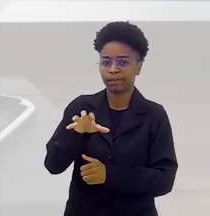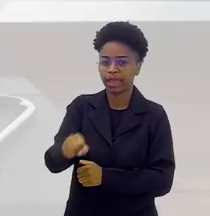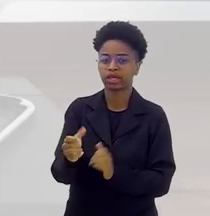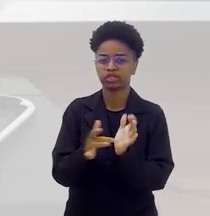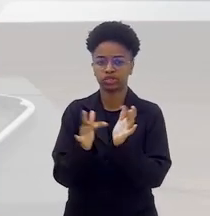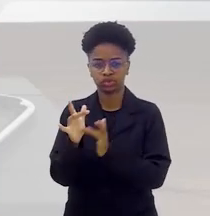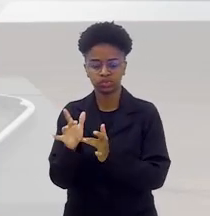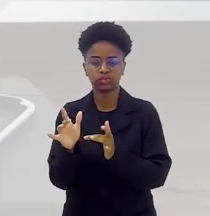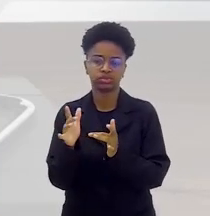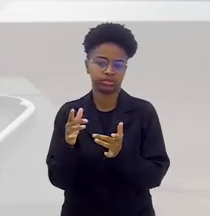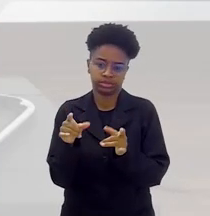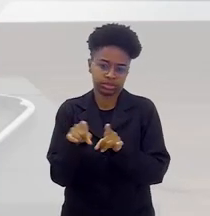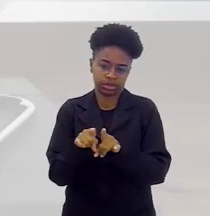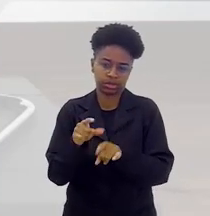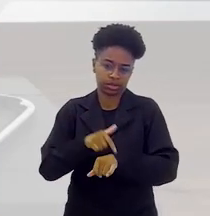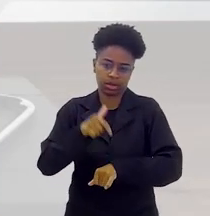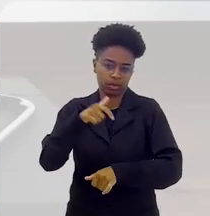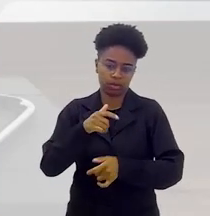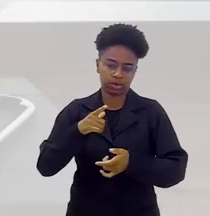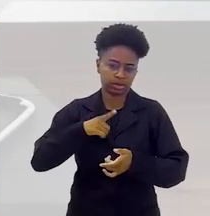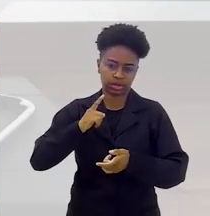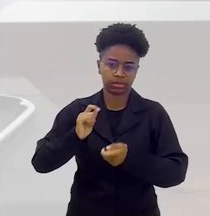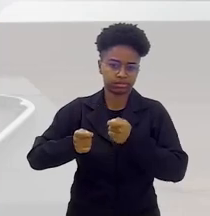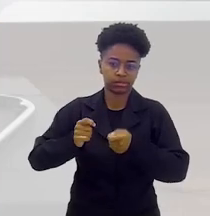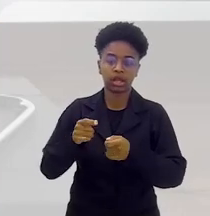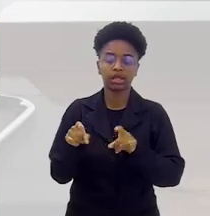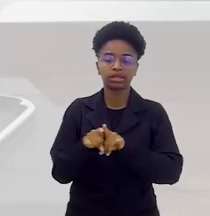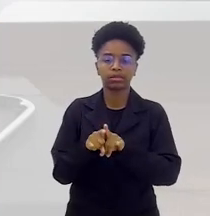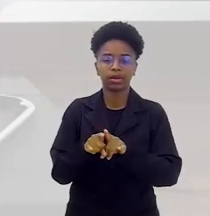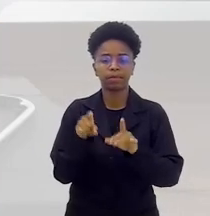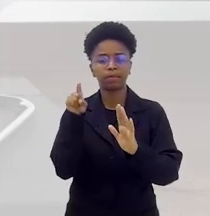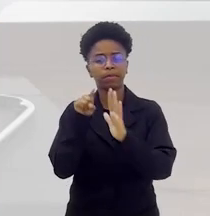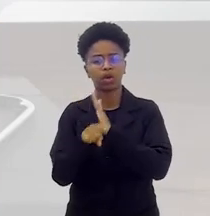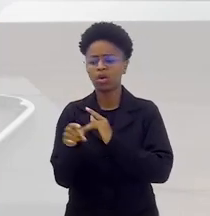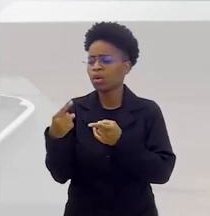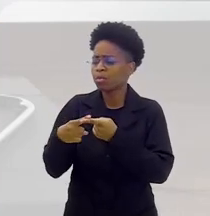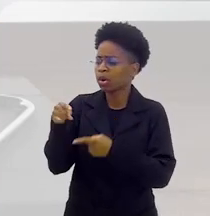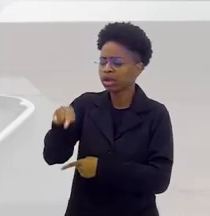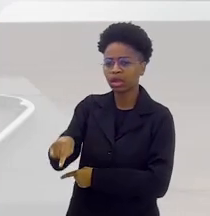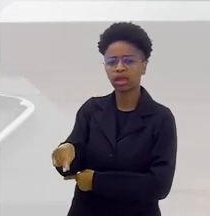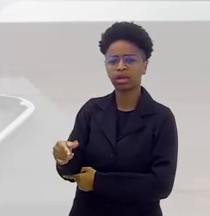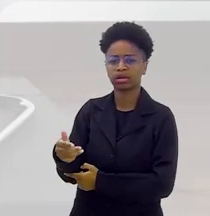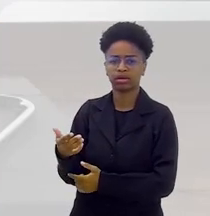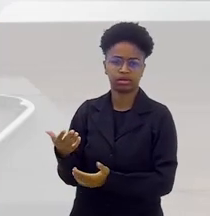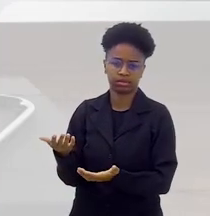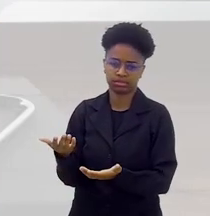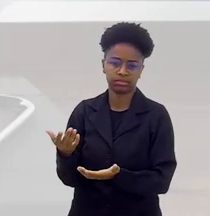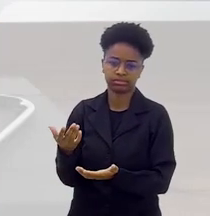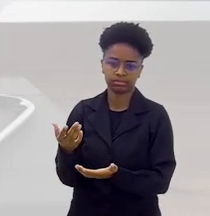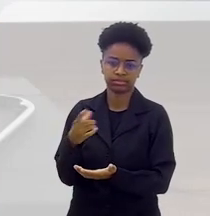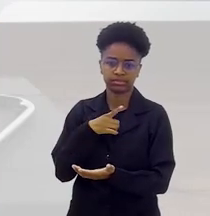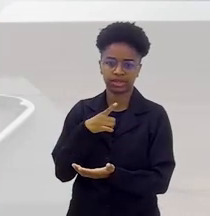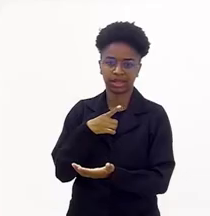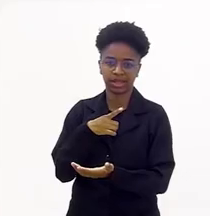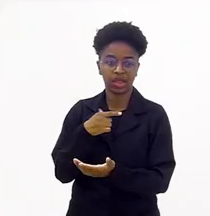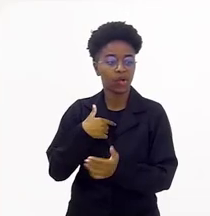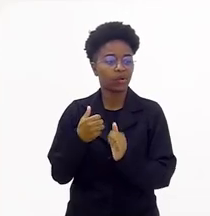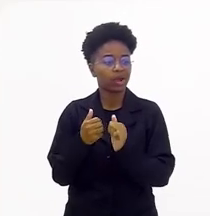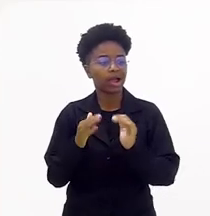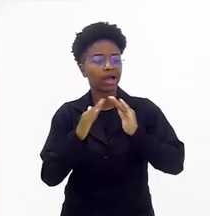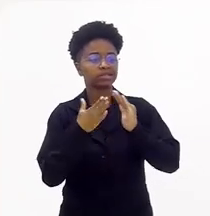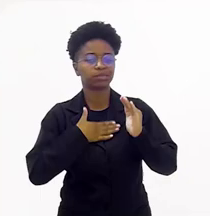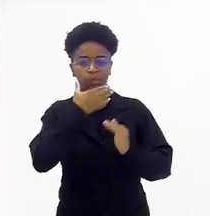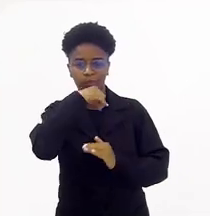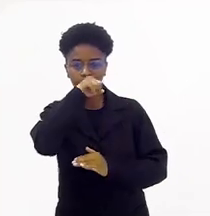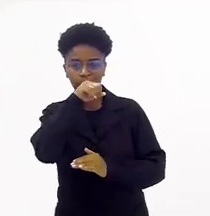tal, toca até uma baquiana na hora. Que ela pergunta, o que você veio fazer aqui? Estou na casa do meu pai. Na